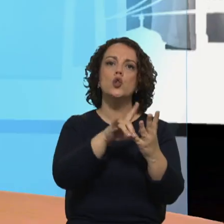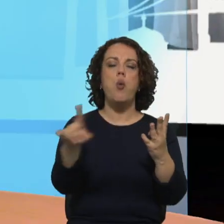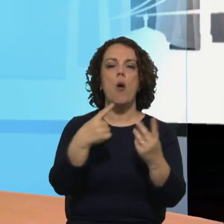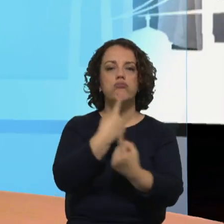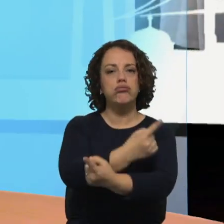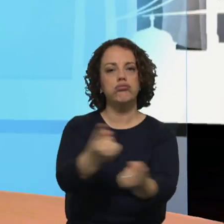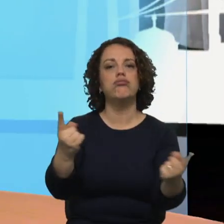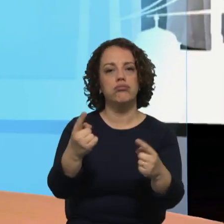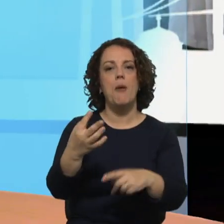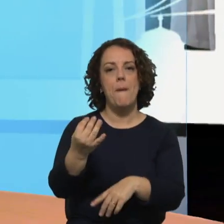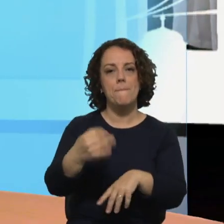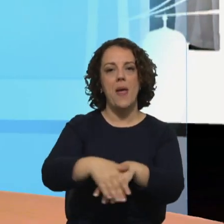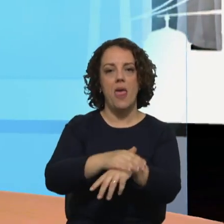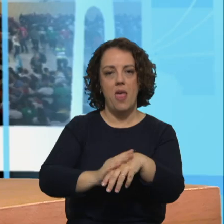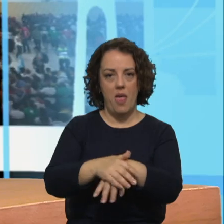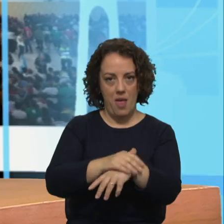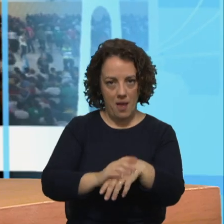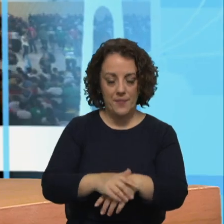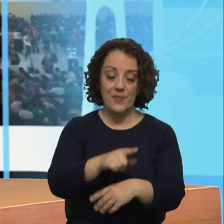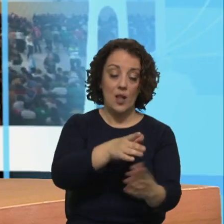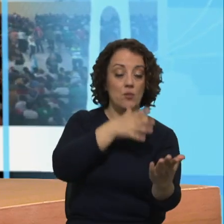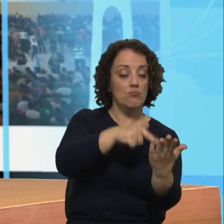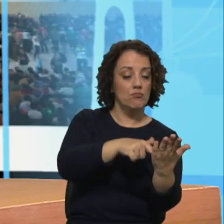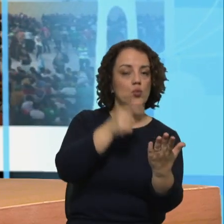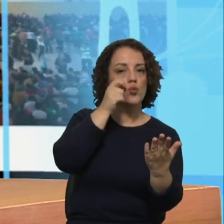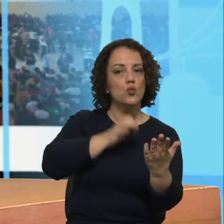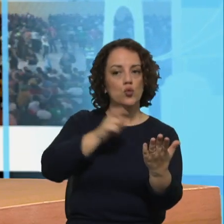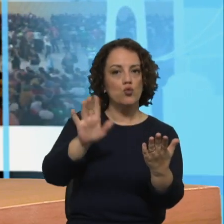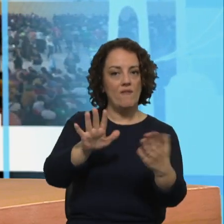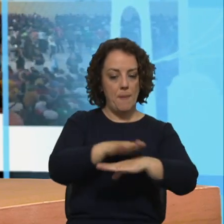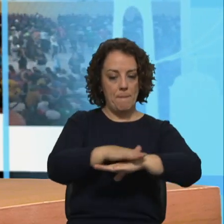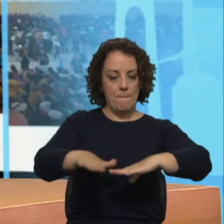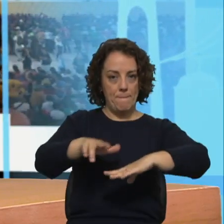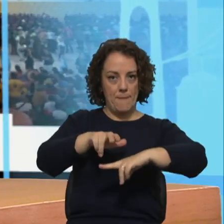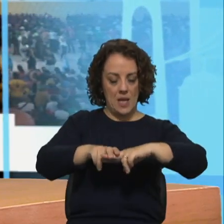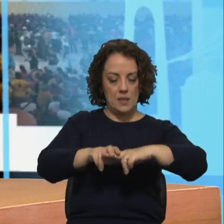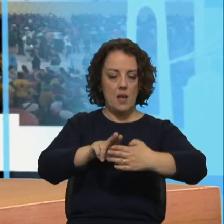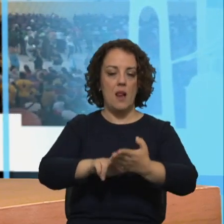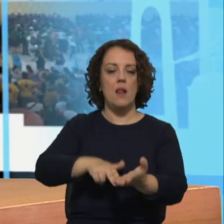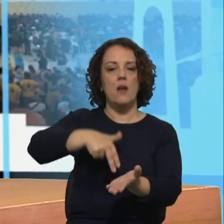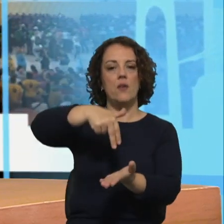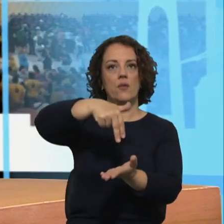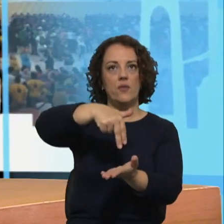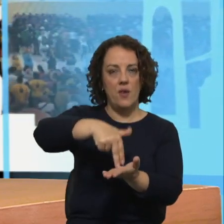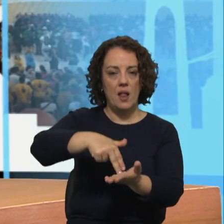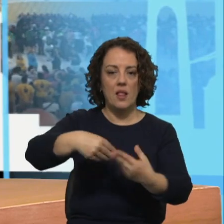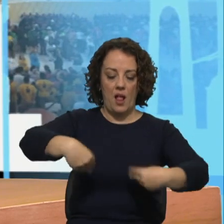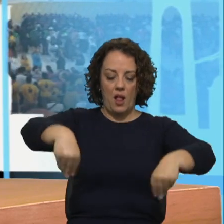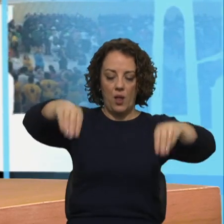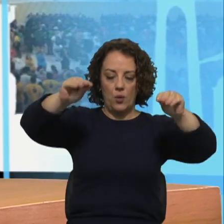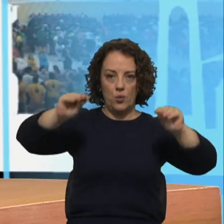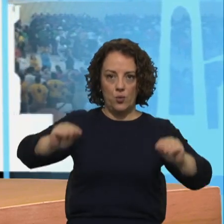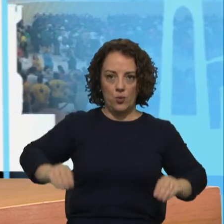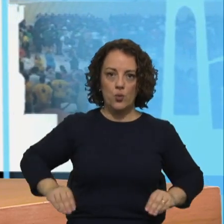mesa, o Senhor levantou-se, tirou o seu manto, sinal de honra, coloca uma toalha à cintura, lava os pés aos seus